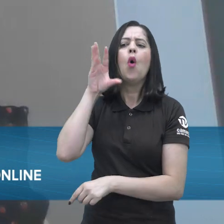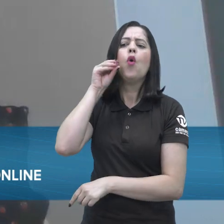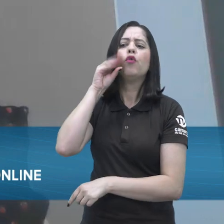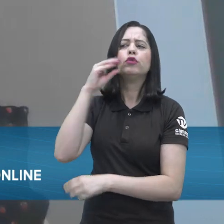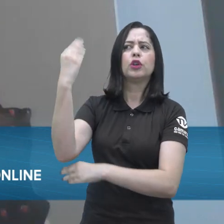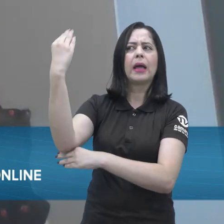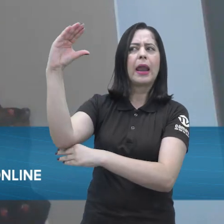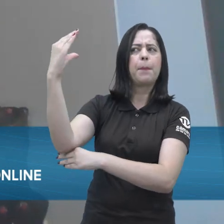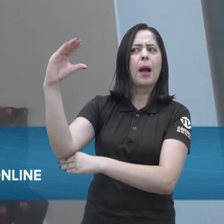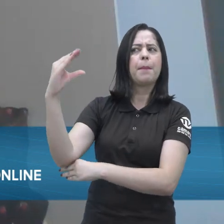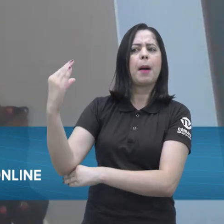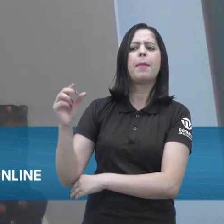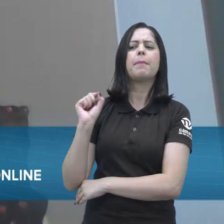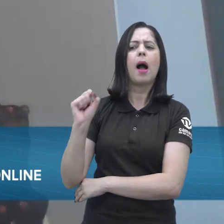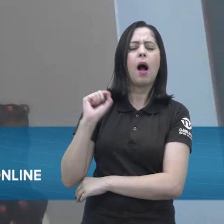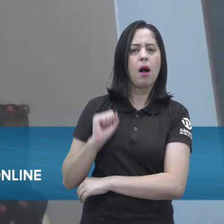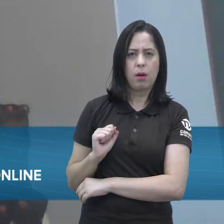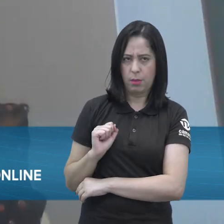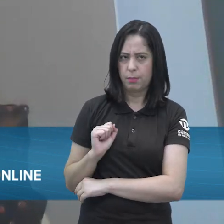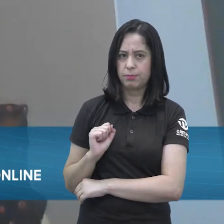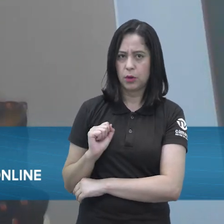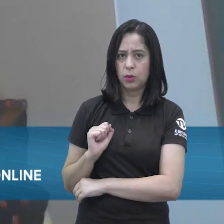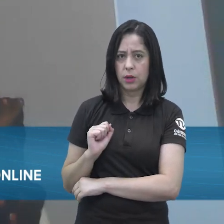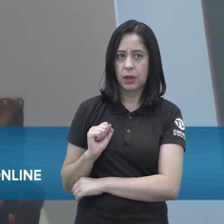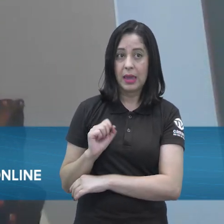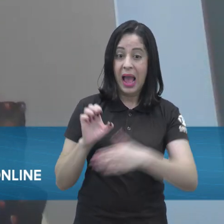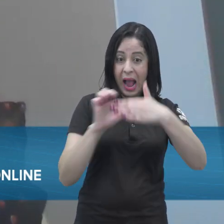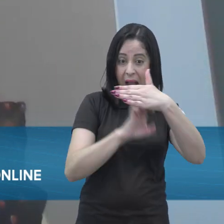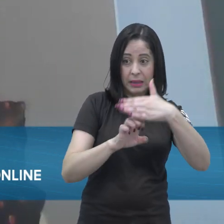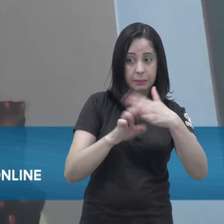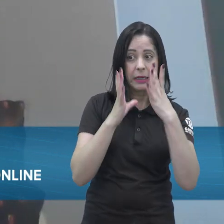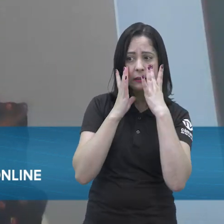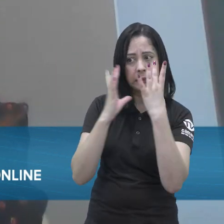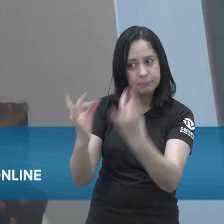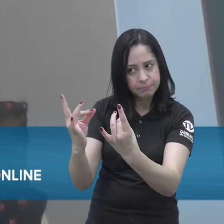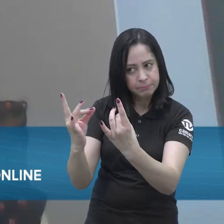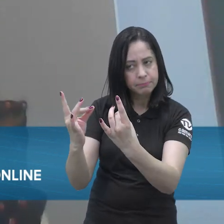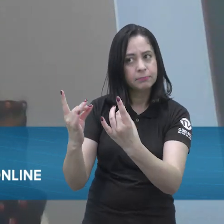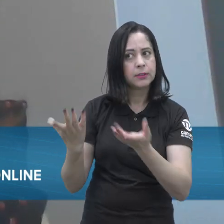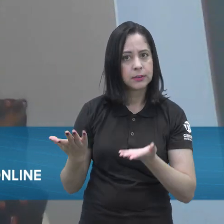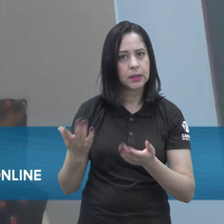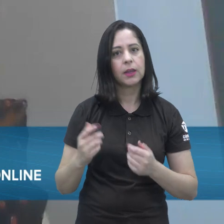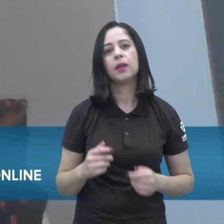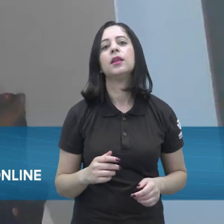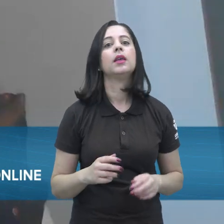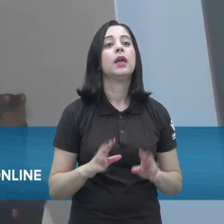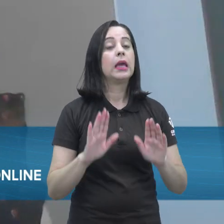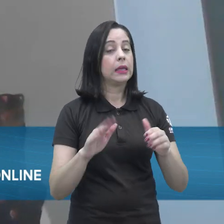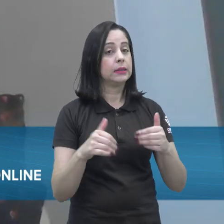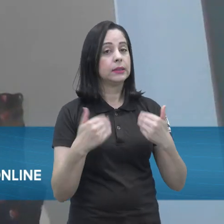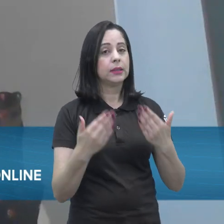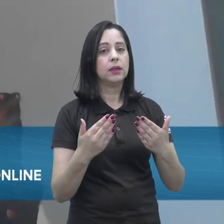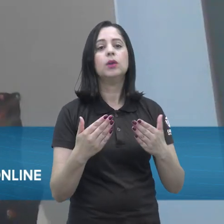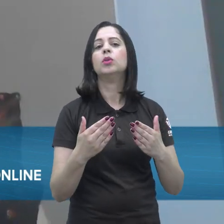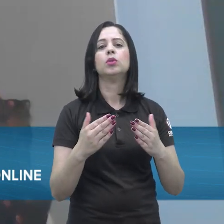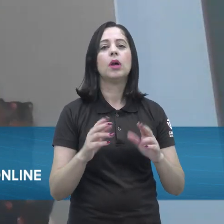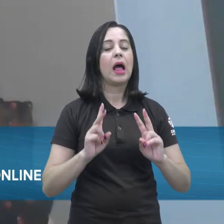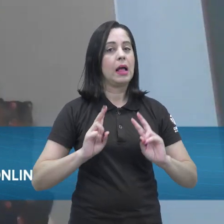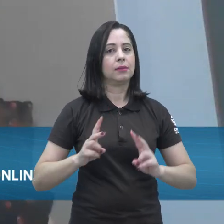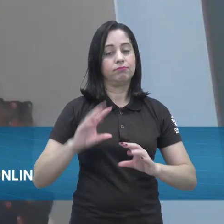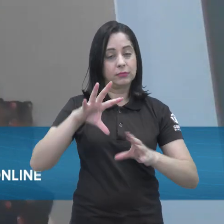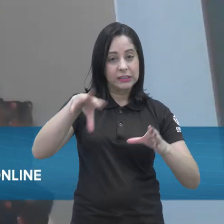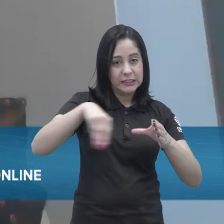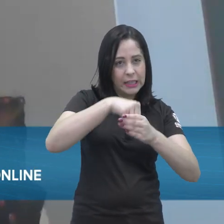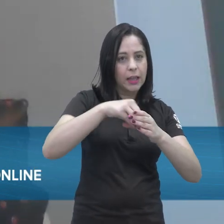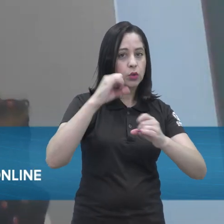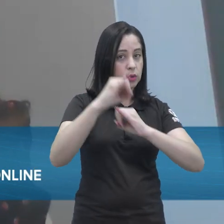nessa plataforma, estão colocando de informação, e ela também como empresa. É muito positivo tudo que acontece